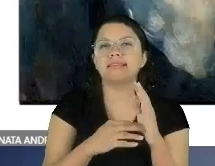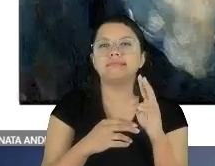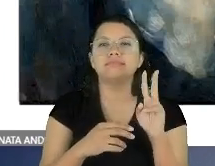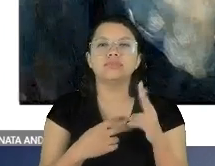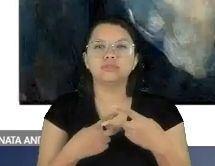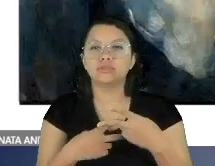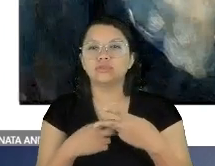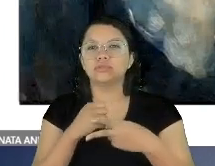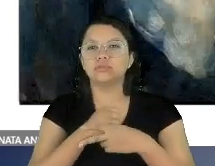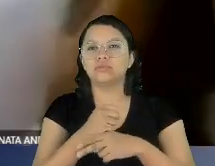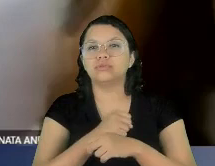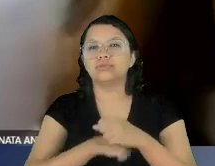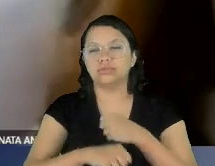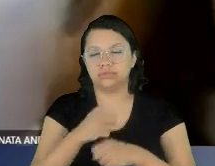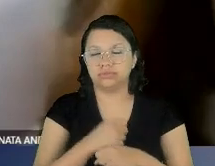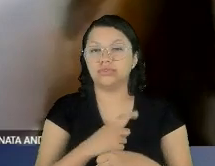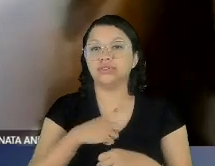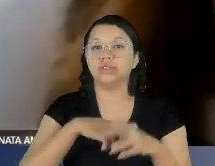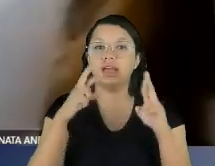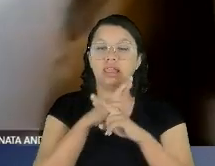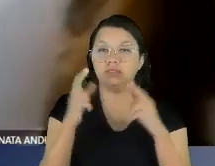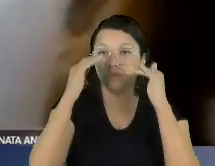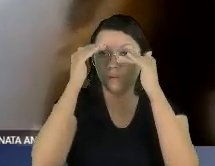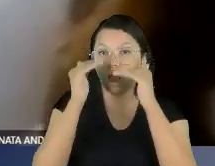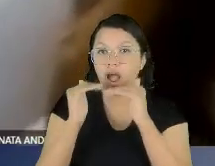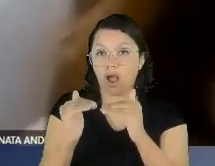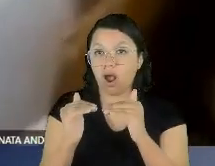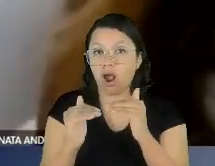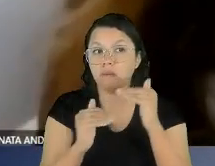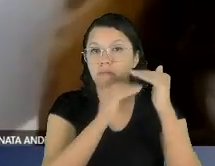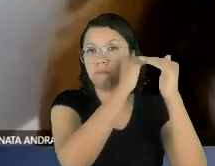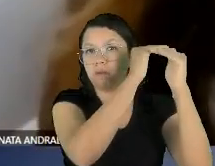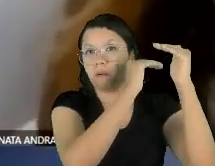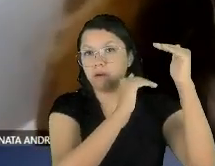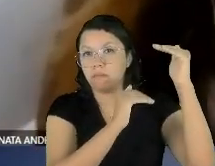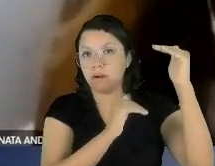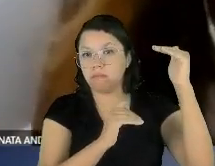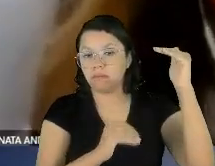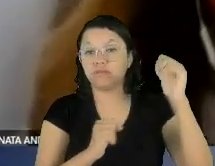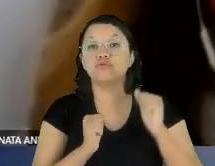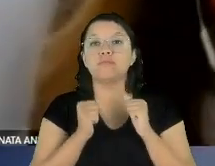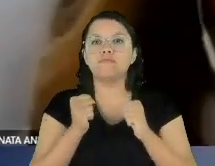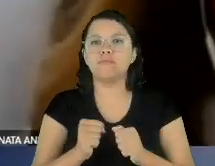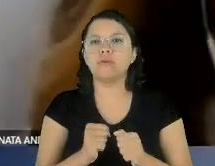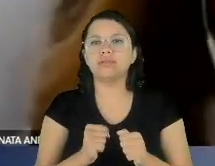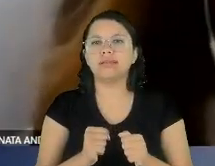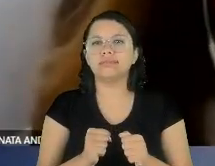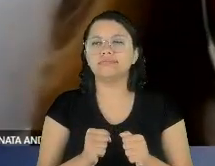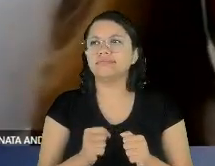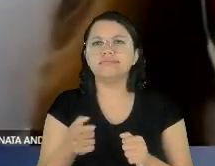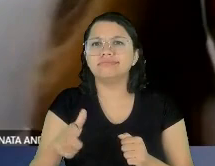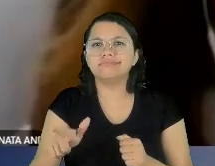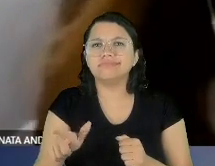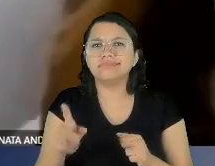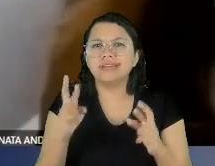uma importante relação com a honra, as hierarquias e muito mais do que com o consentimento da mulher.